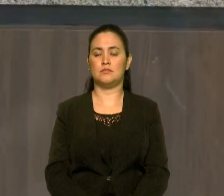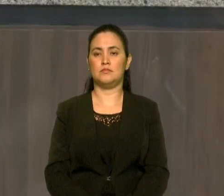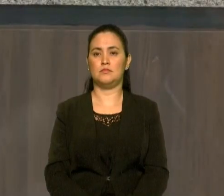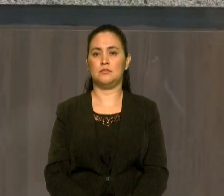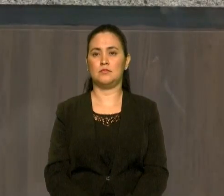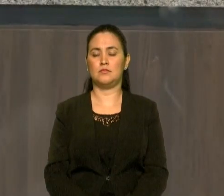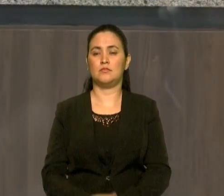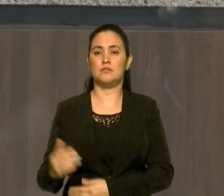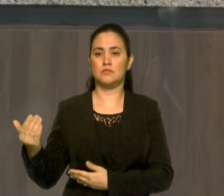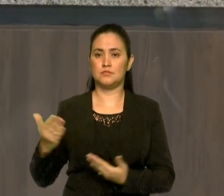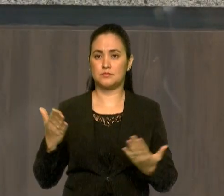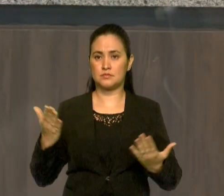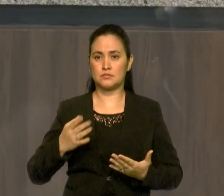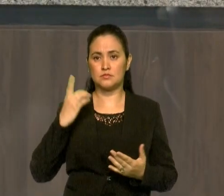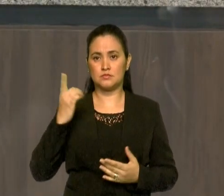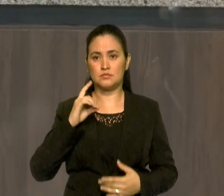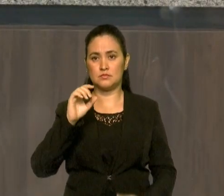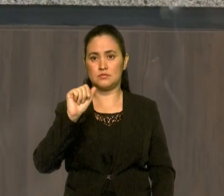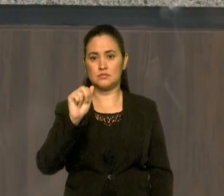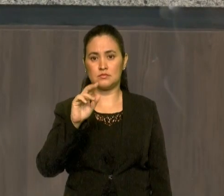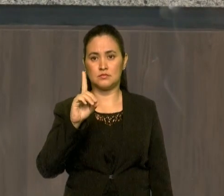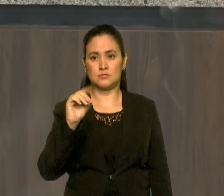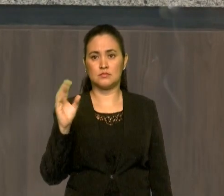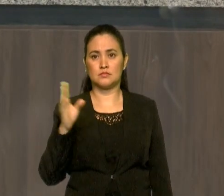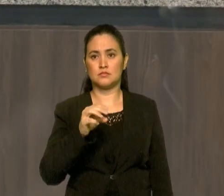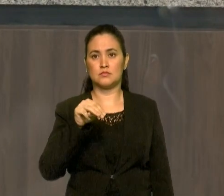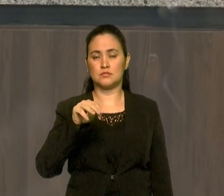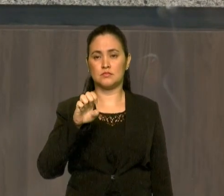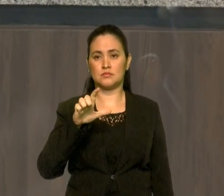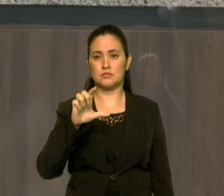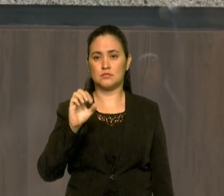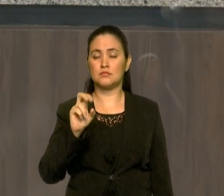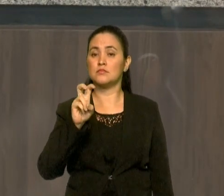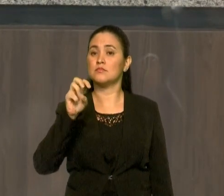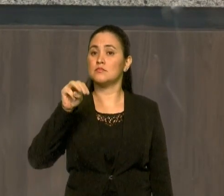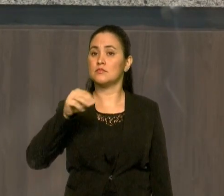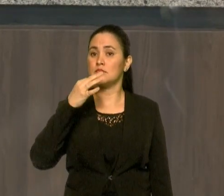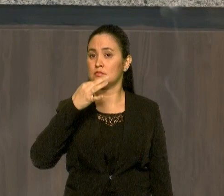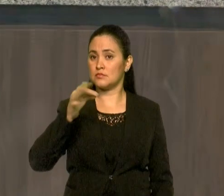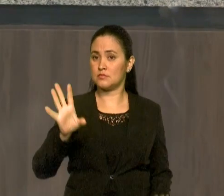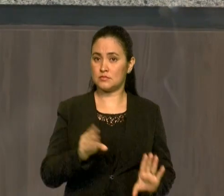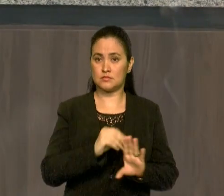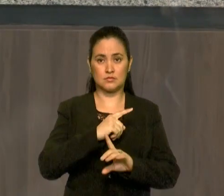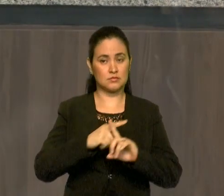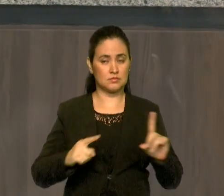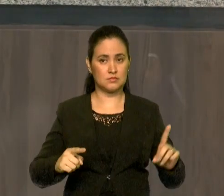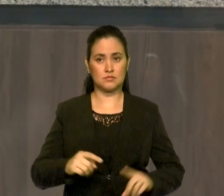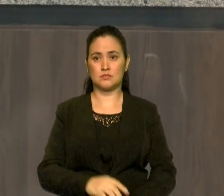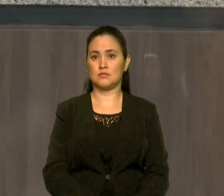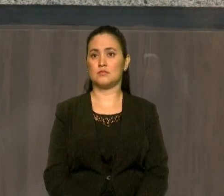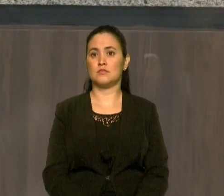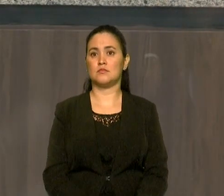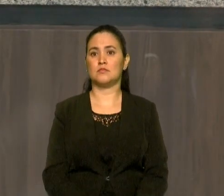Com a palavra, o deputado Arnaldo Melo, por 5 minutos e sem a par.